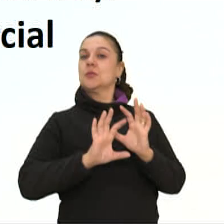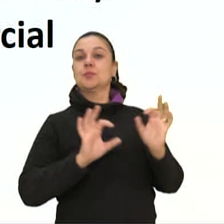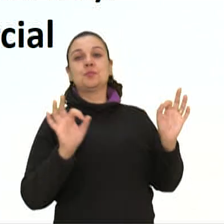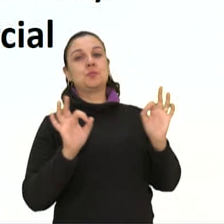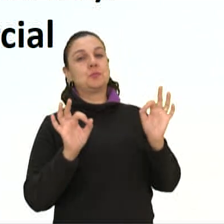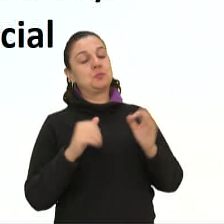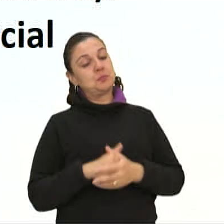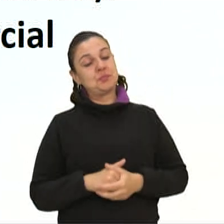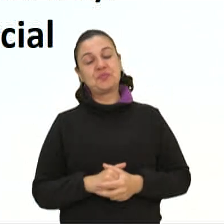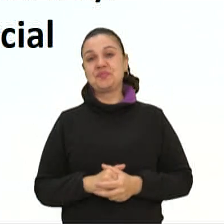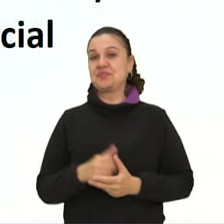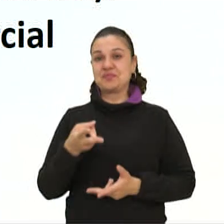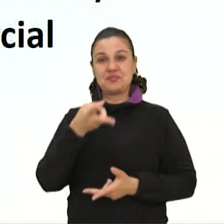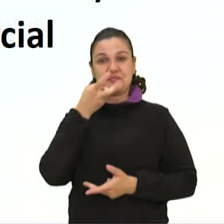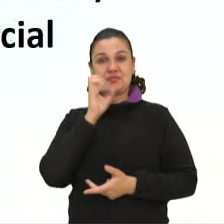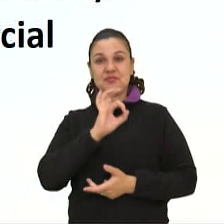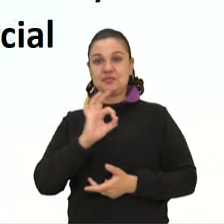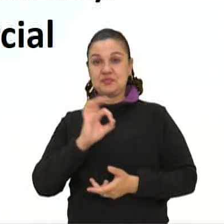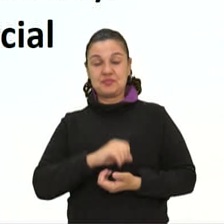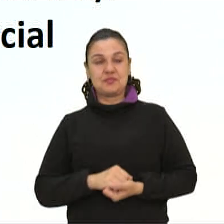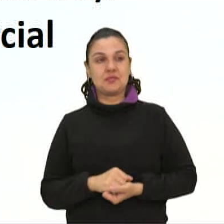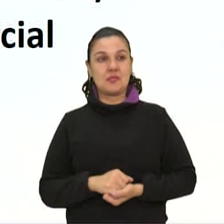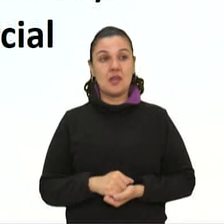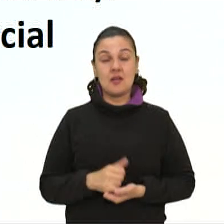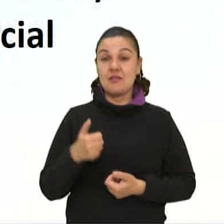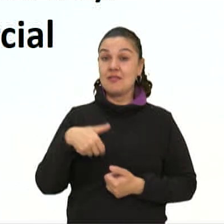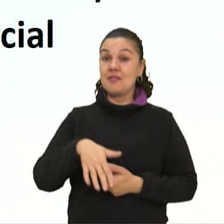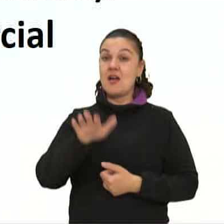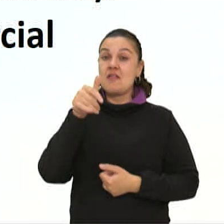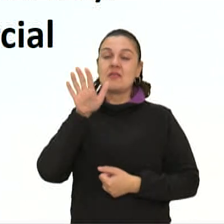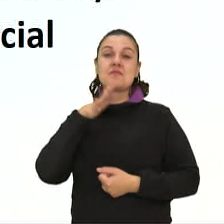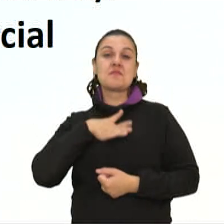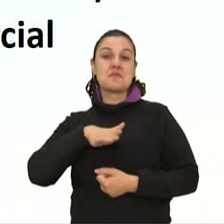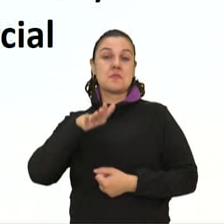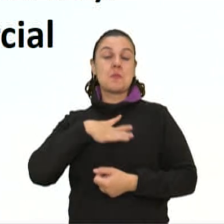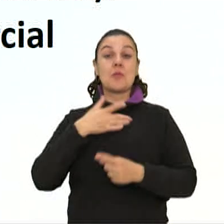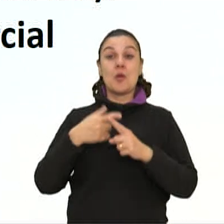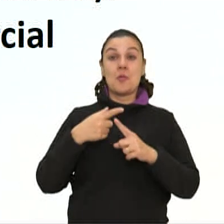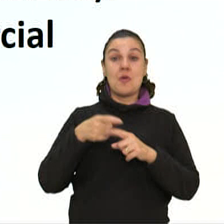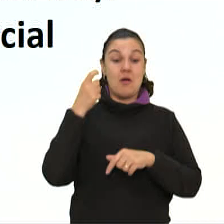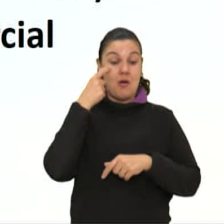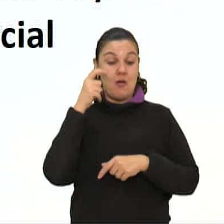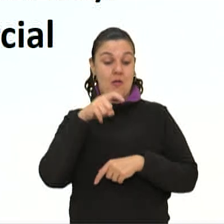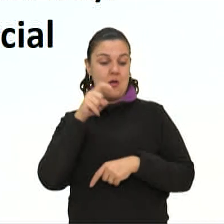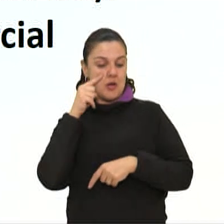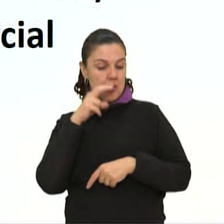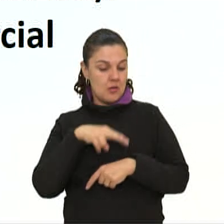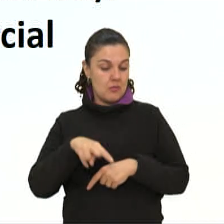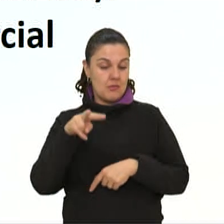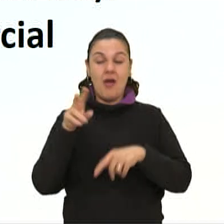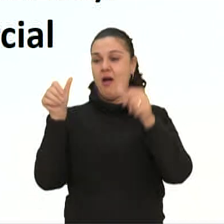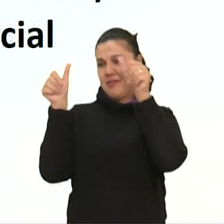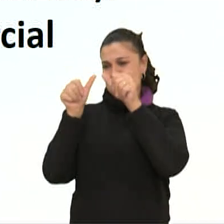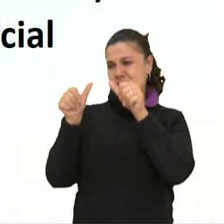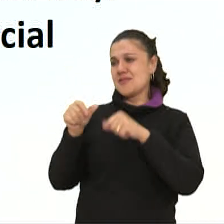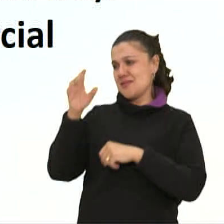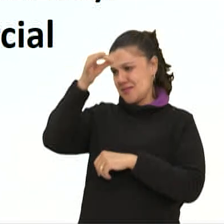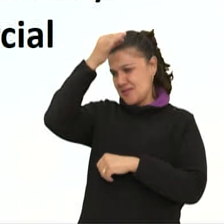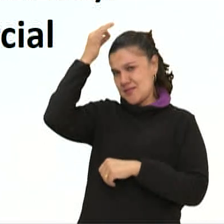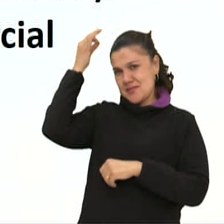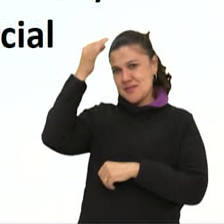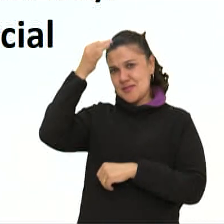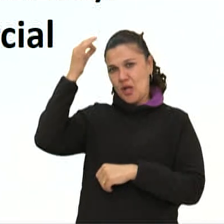pelos postos de fiscalização, passava tranquilamente, porque na hora de fiscalizar é a imagem de um santo.